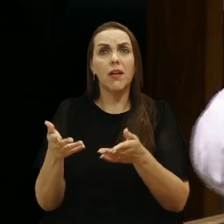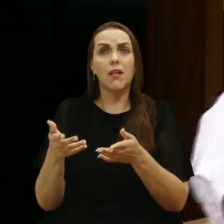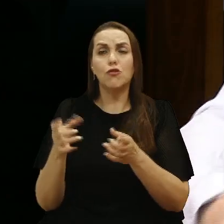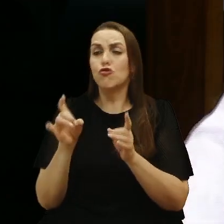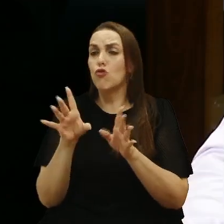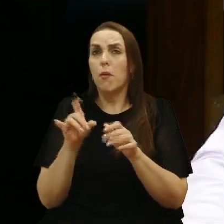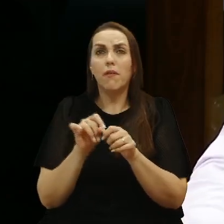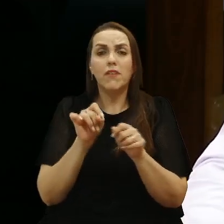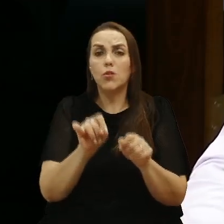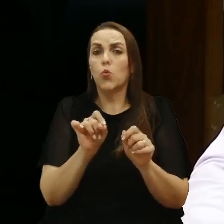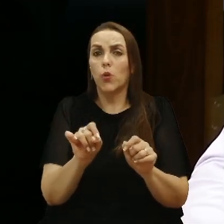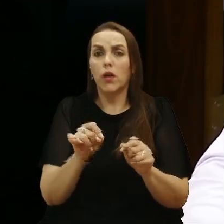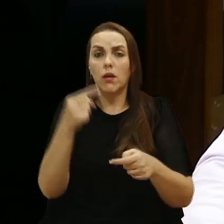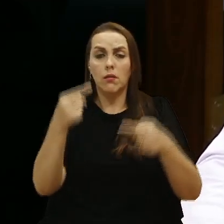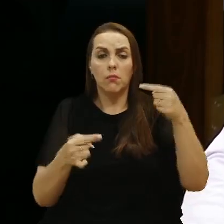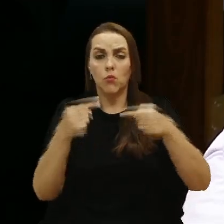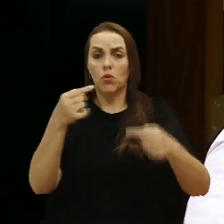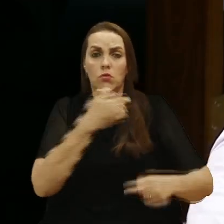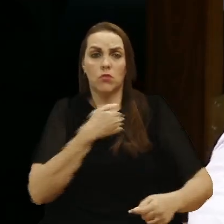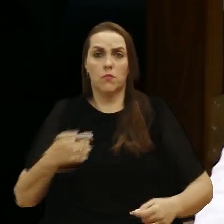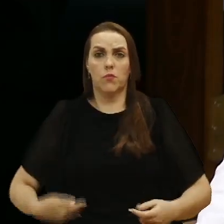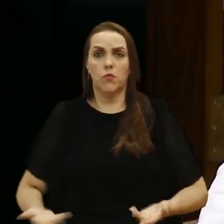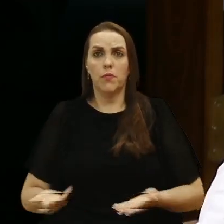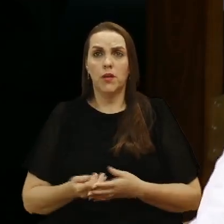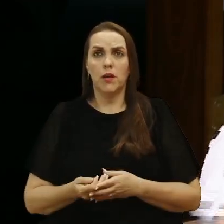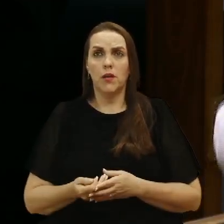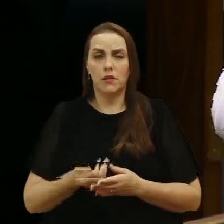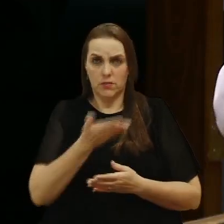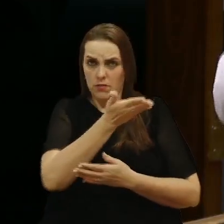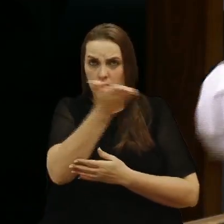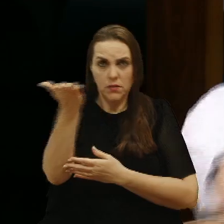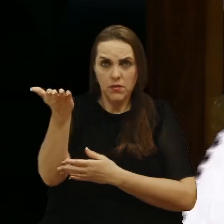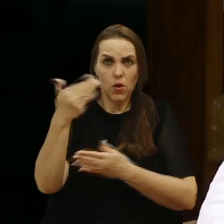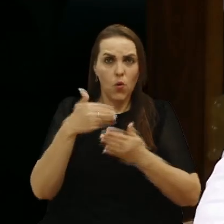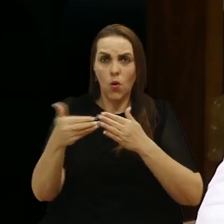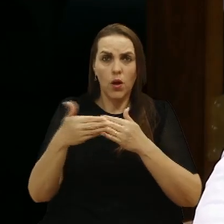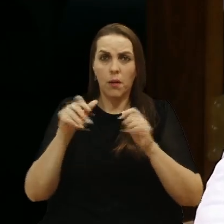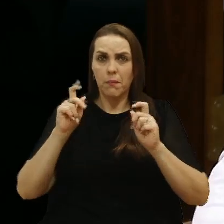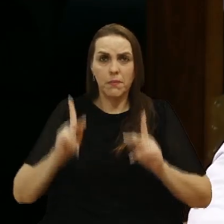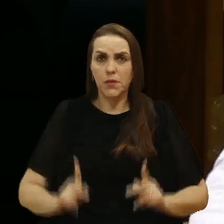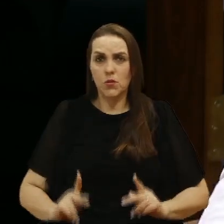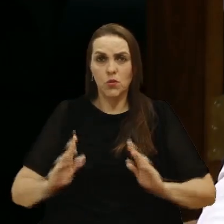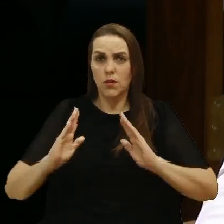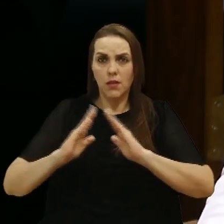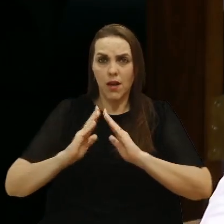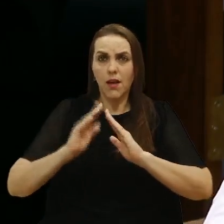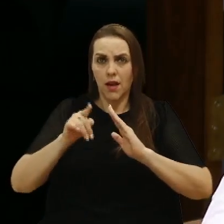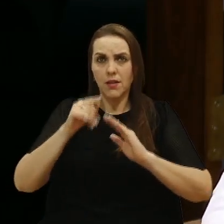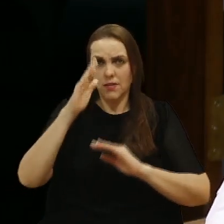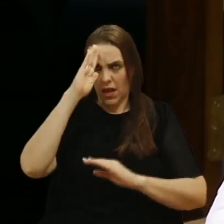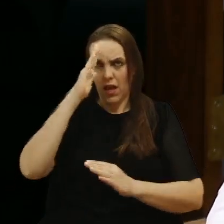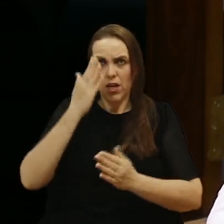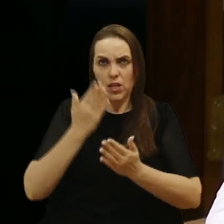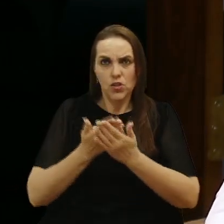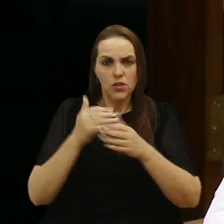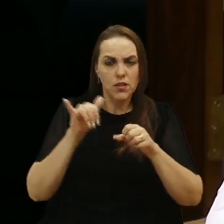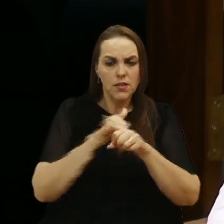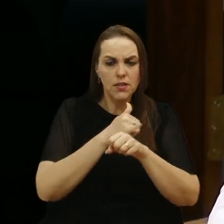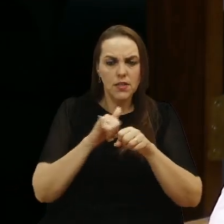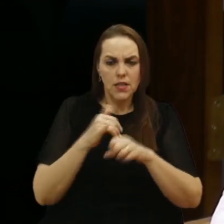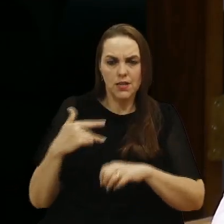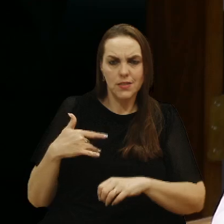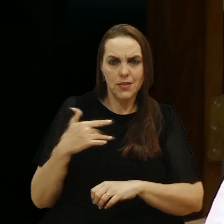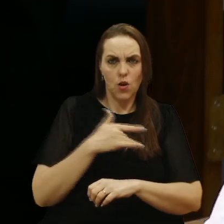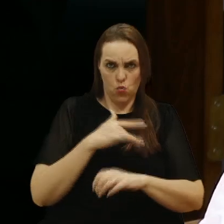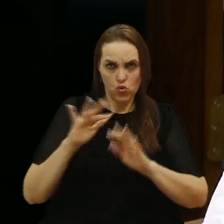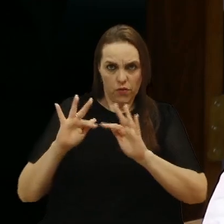para construir a política pública. A senhora, ou qualquer pessoa de casa, acredita que o Estratégia de Saúde da Família, a vereadora